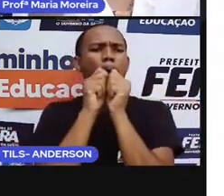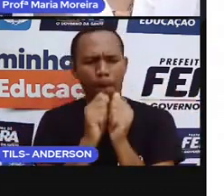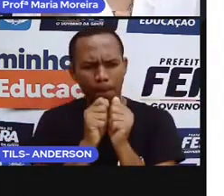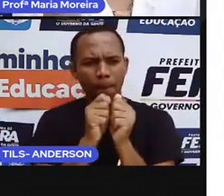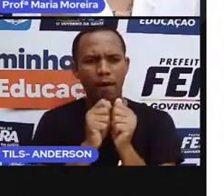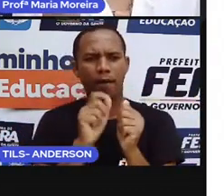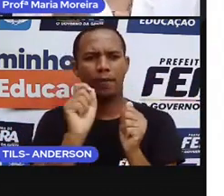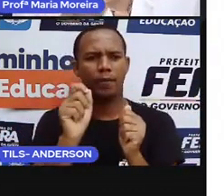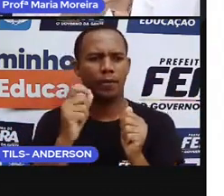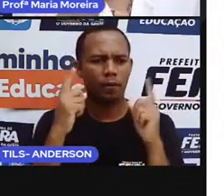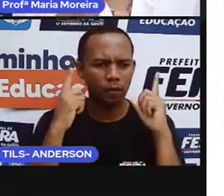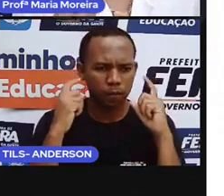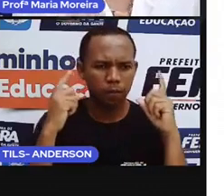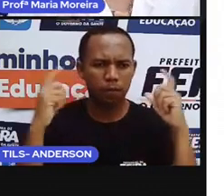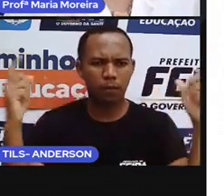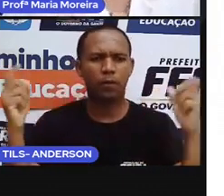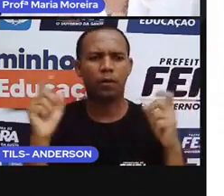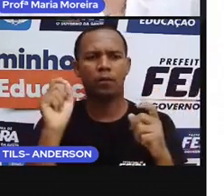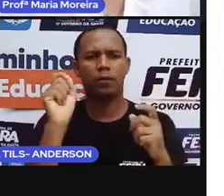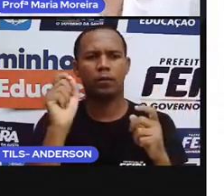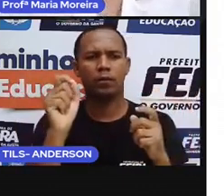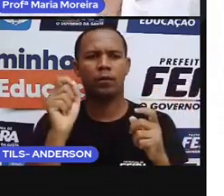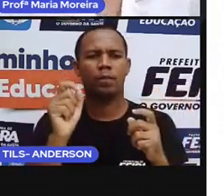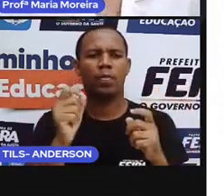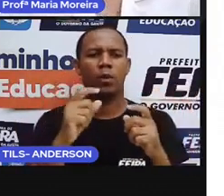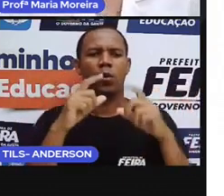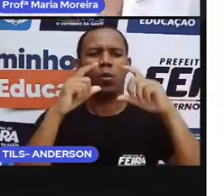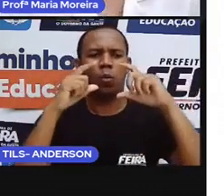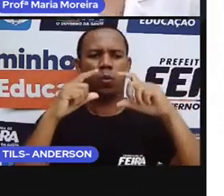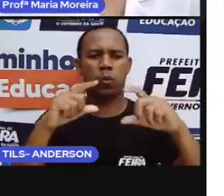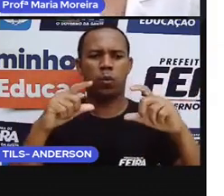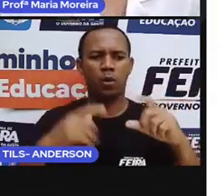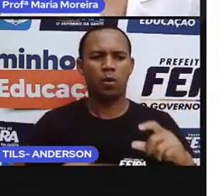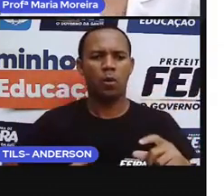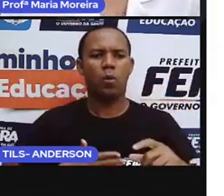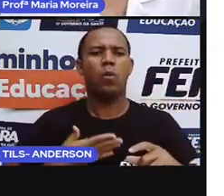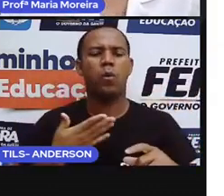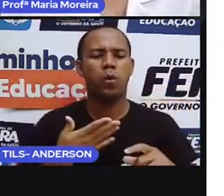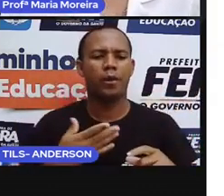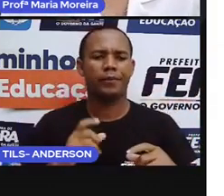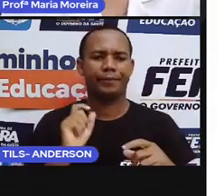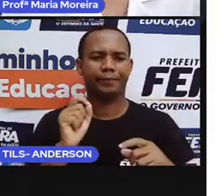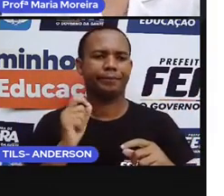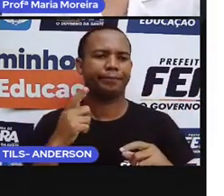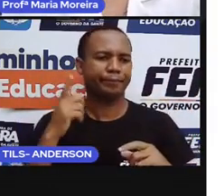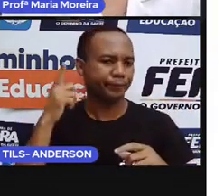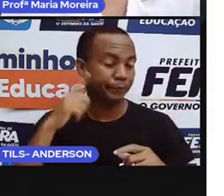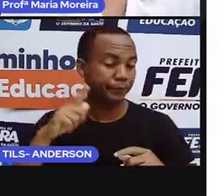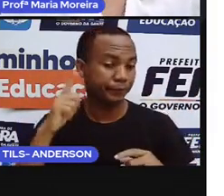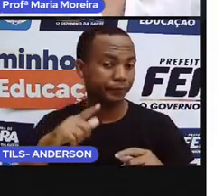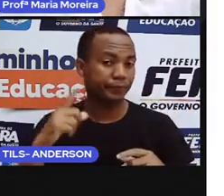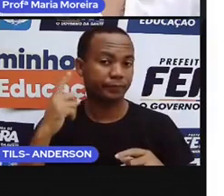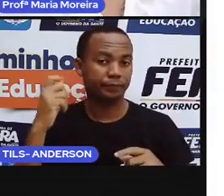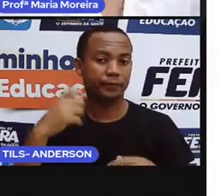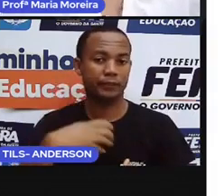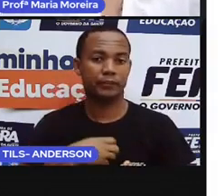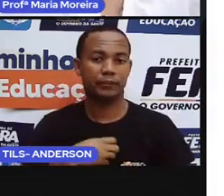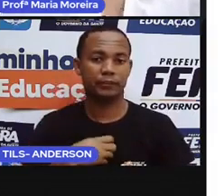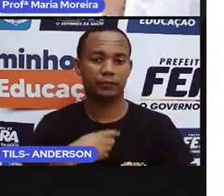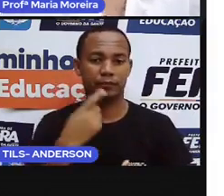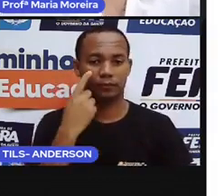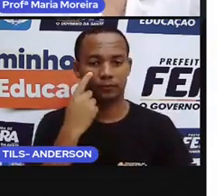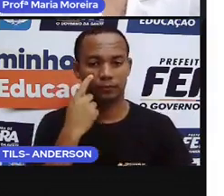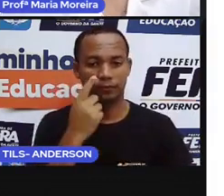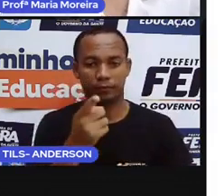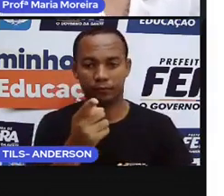vão emitir som através do quê? Obviamente do sopro. Se eu não sopro, não tem o quê? Um som, né? E